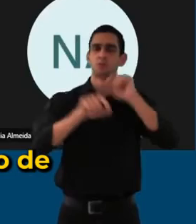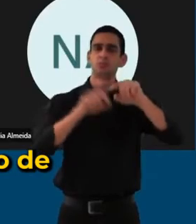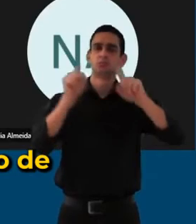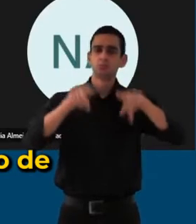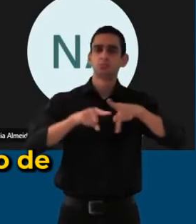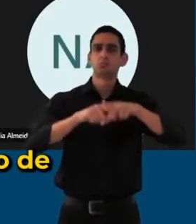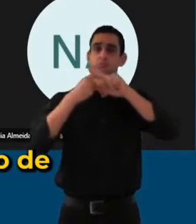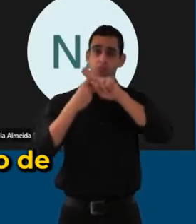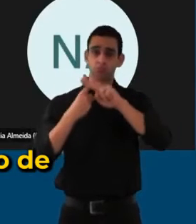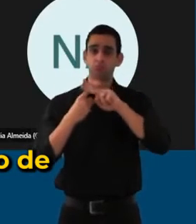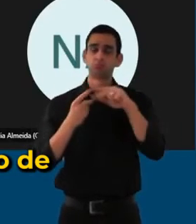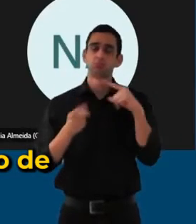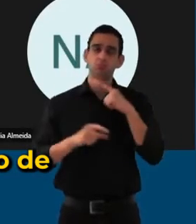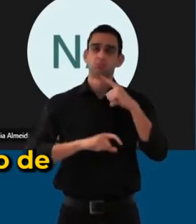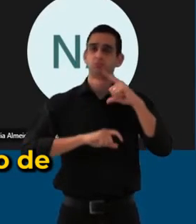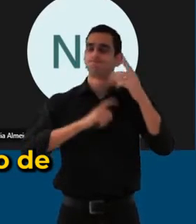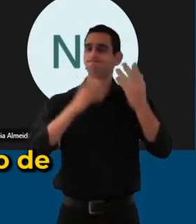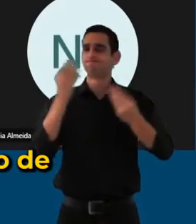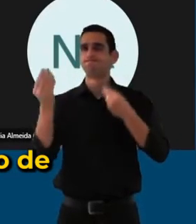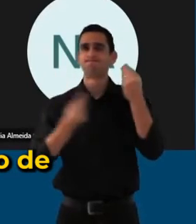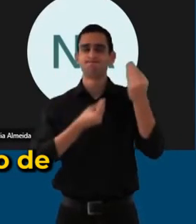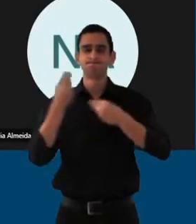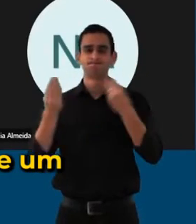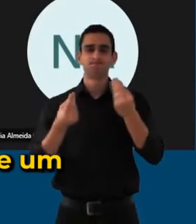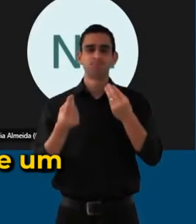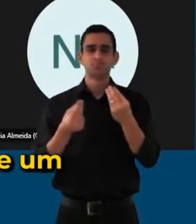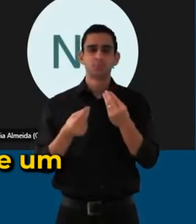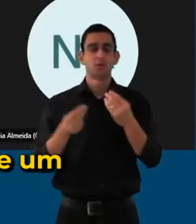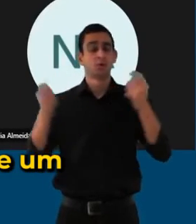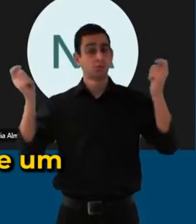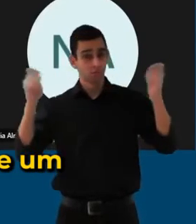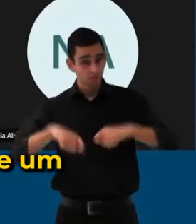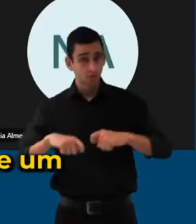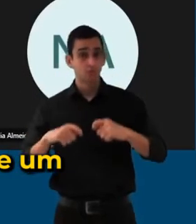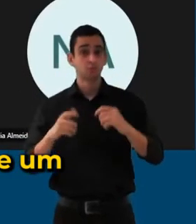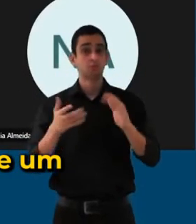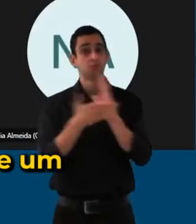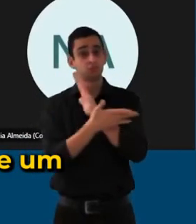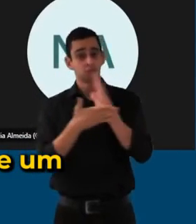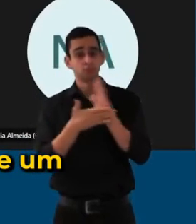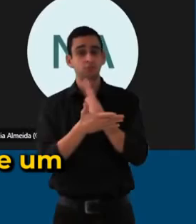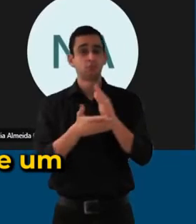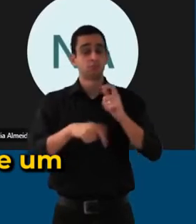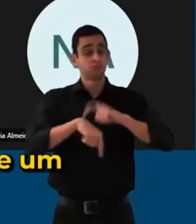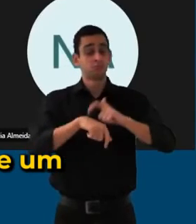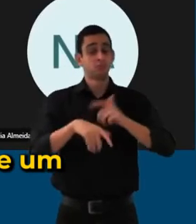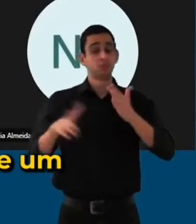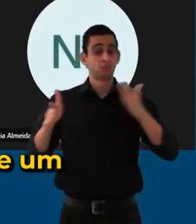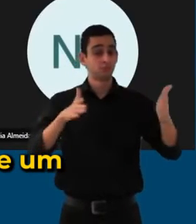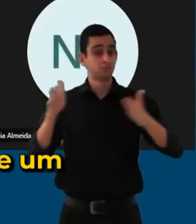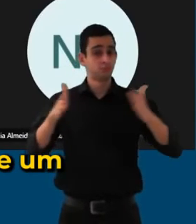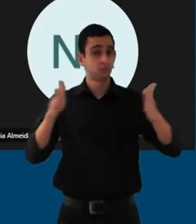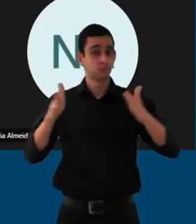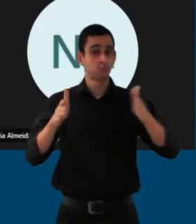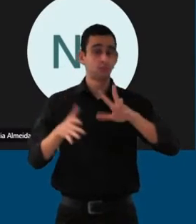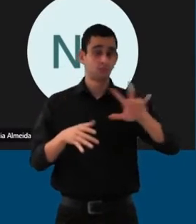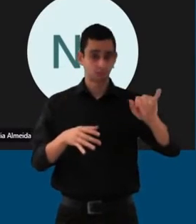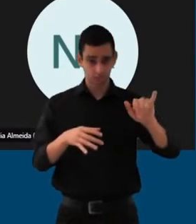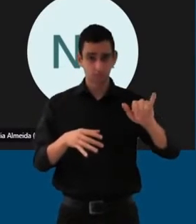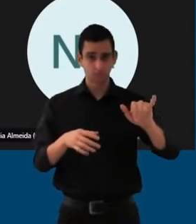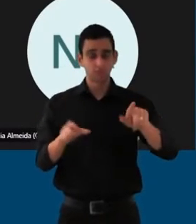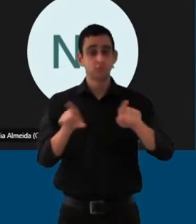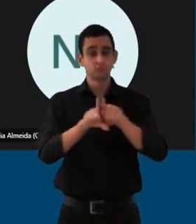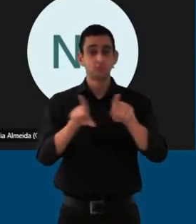ela exige como condição de possibilidade a observância de um PRAD, e não apenas de um PRAD,